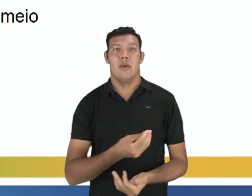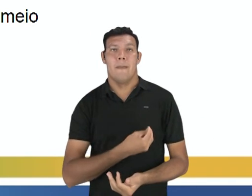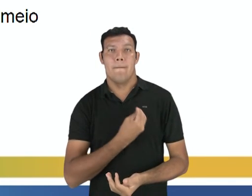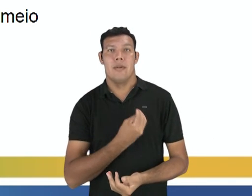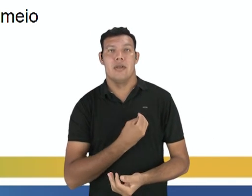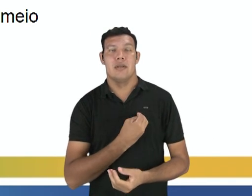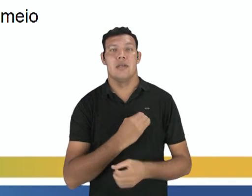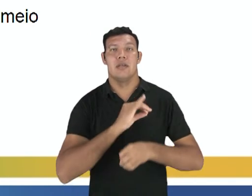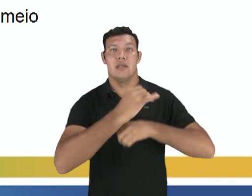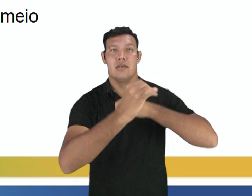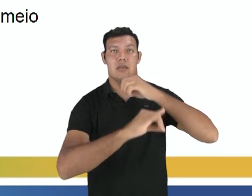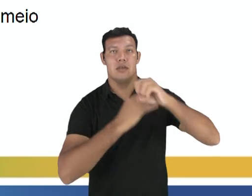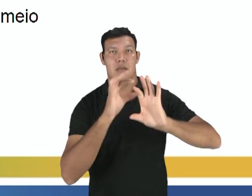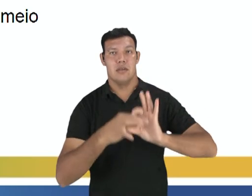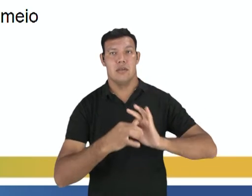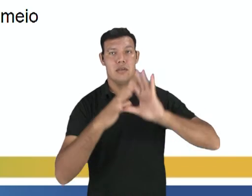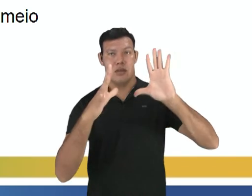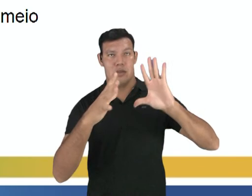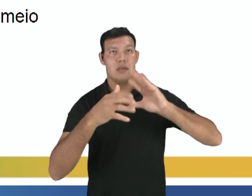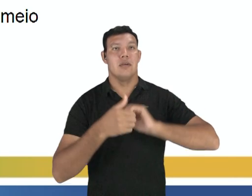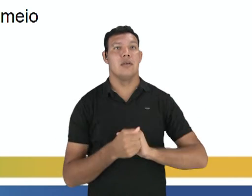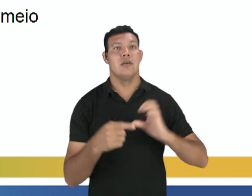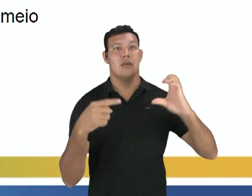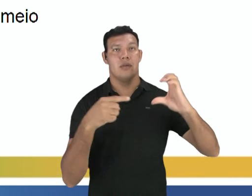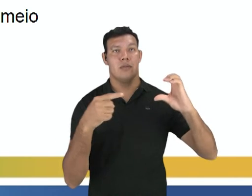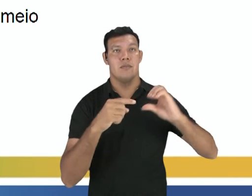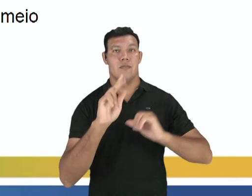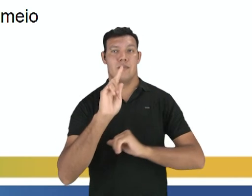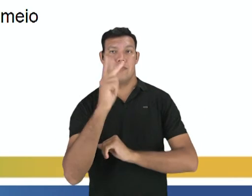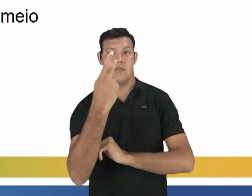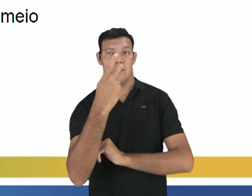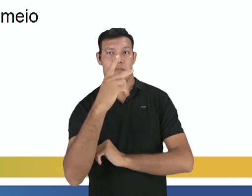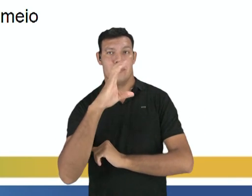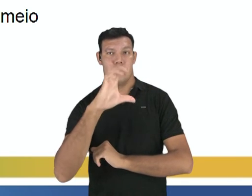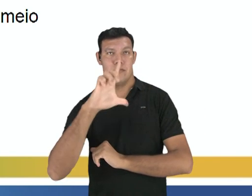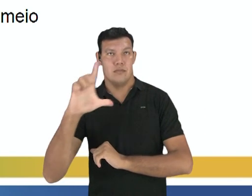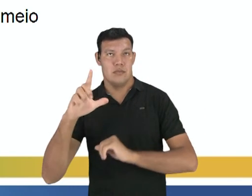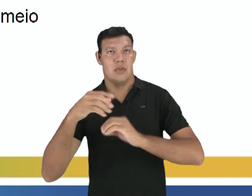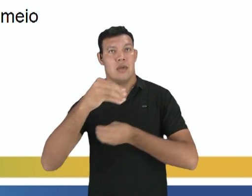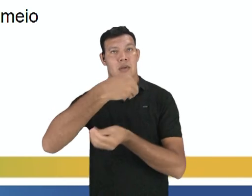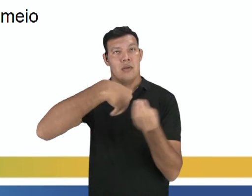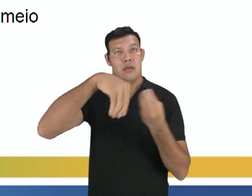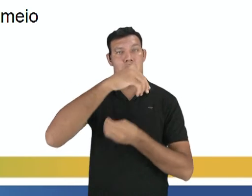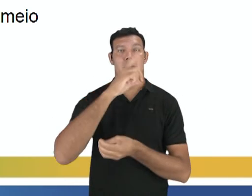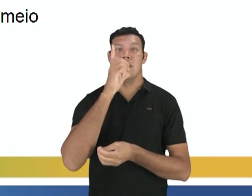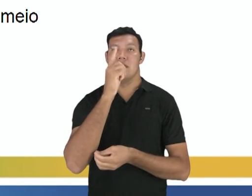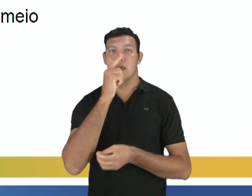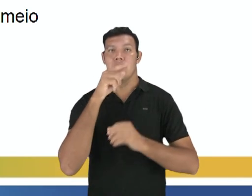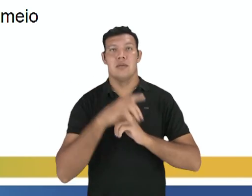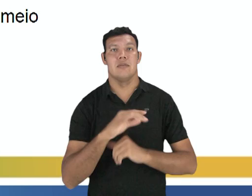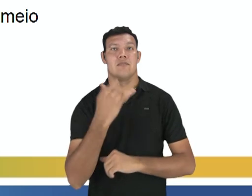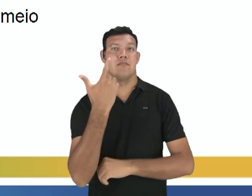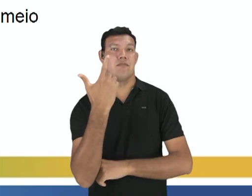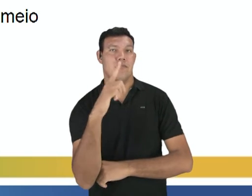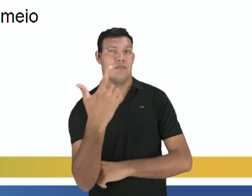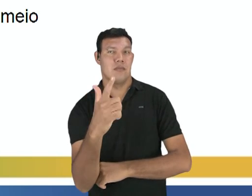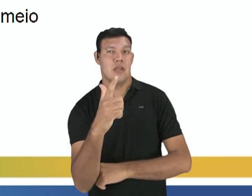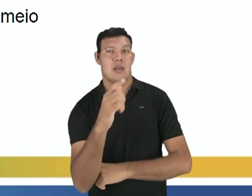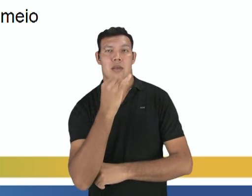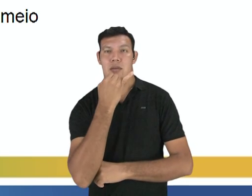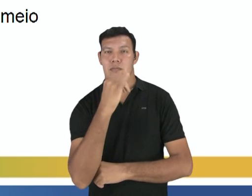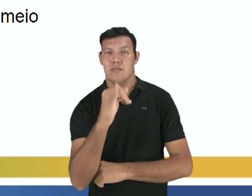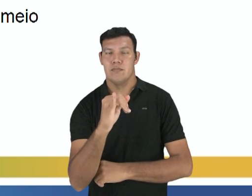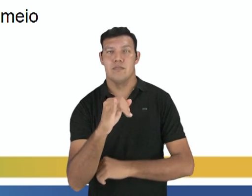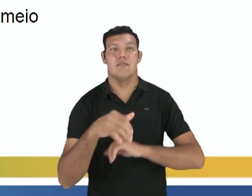íons livres na solução? Letra C. O HCl em solução aquosa não conduz eletricidade porque